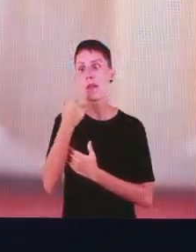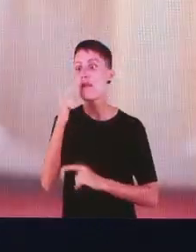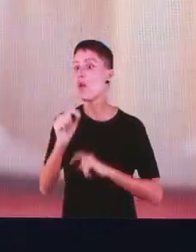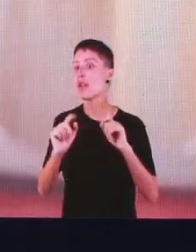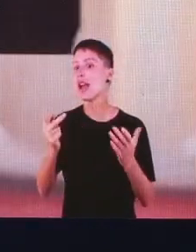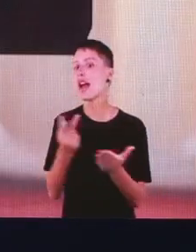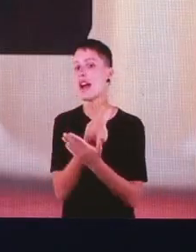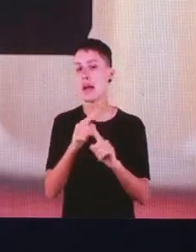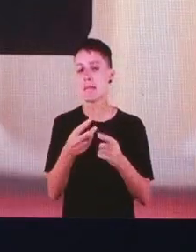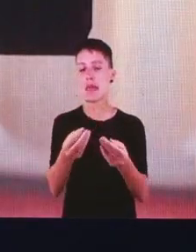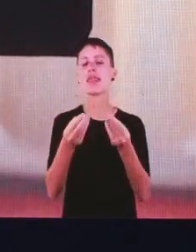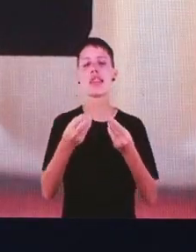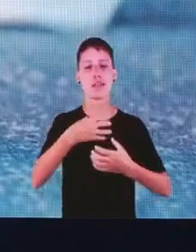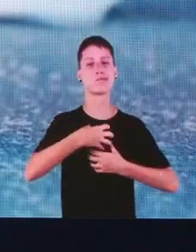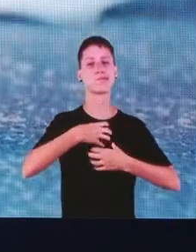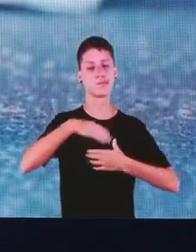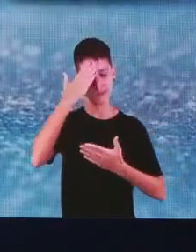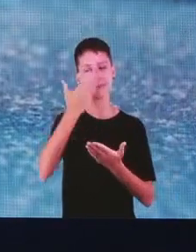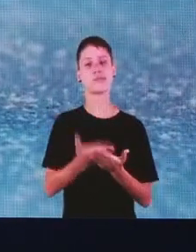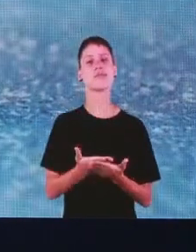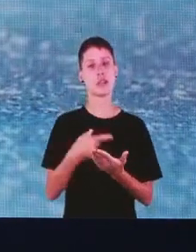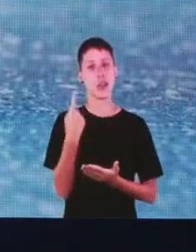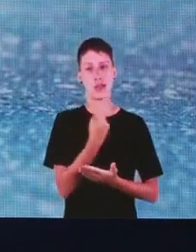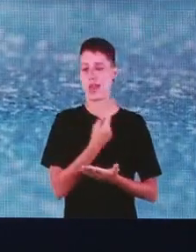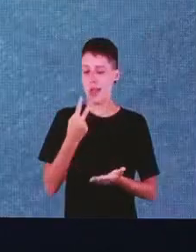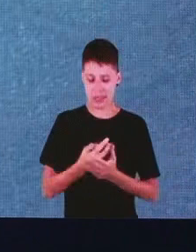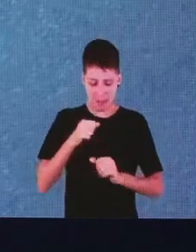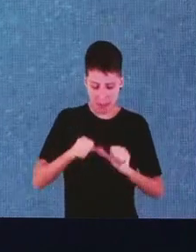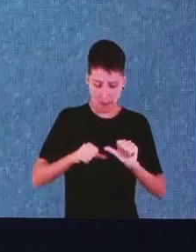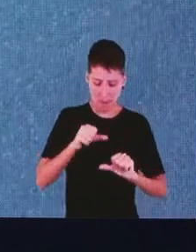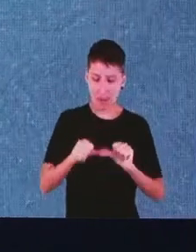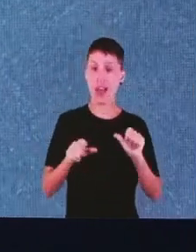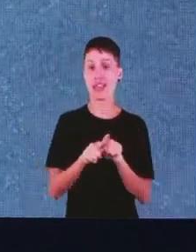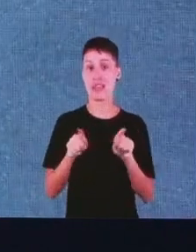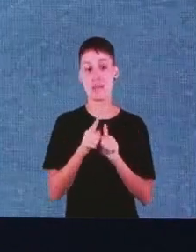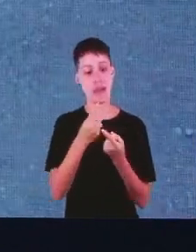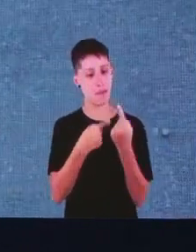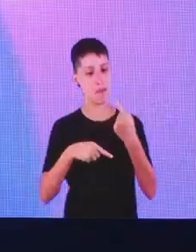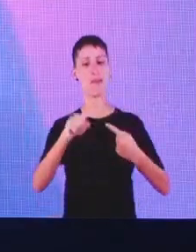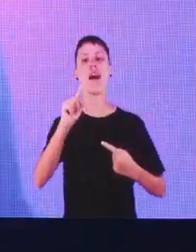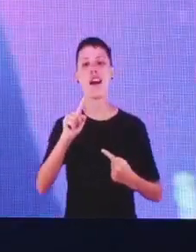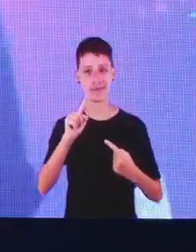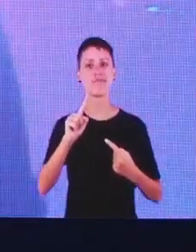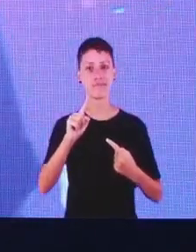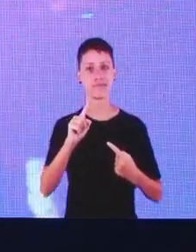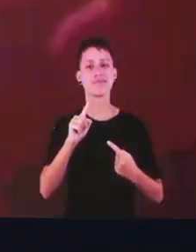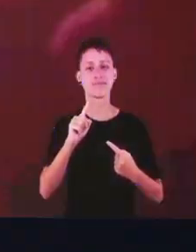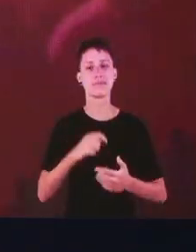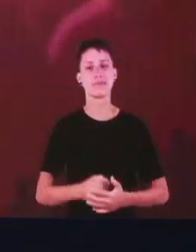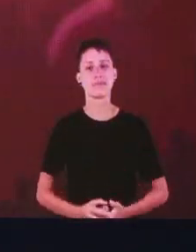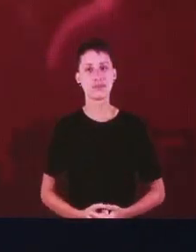mensura, mas que nos dá a maior das certezas. Estamos em constante mudança e evolução.